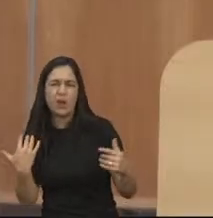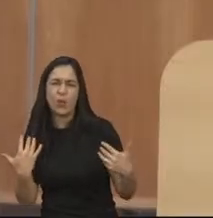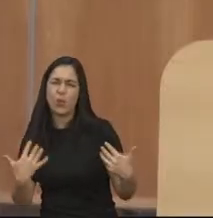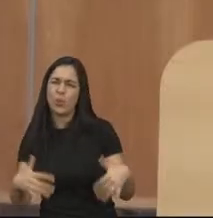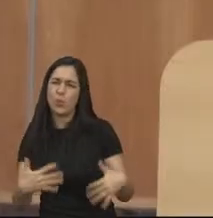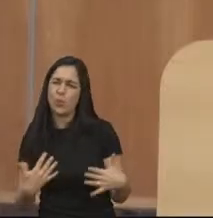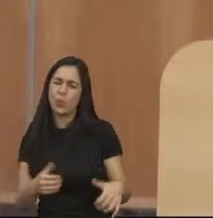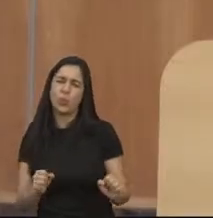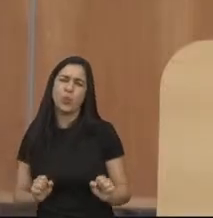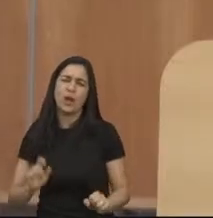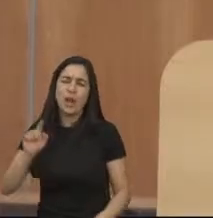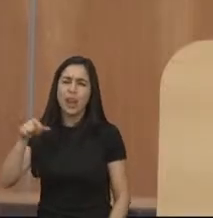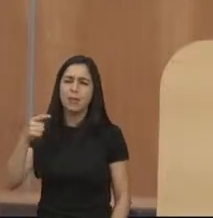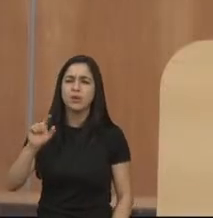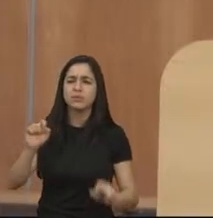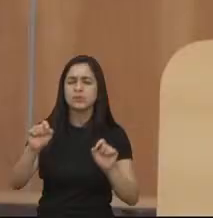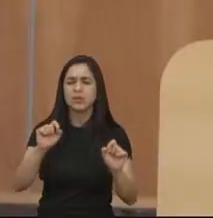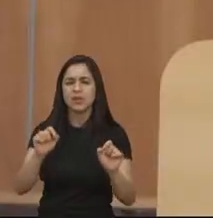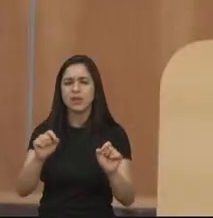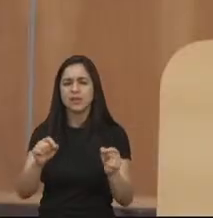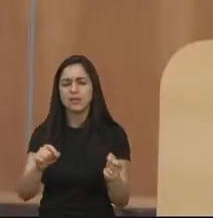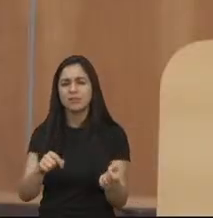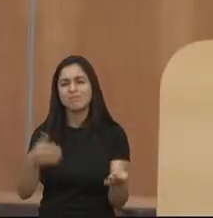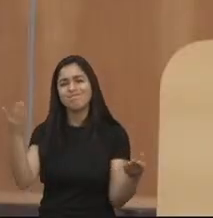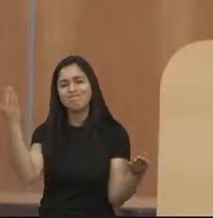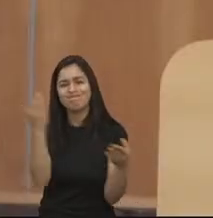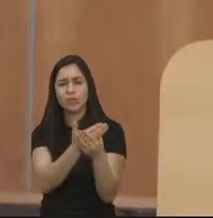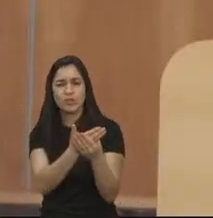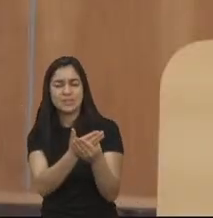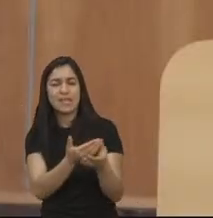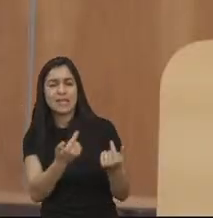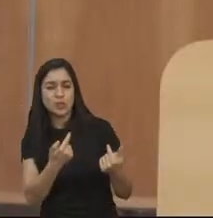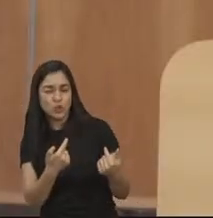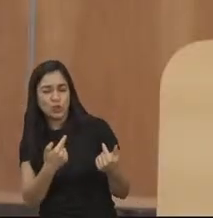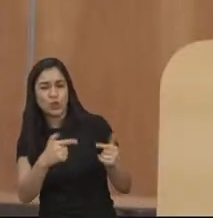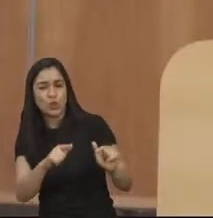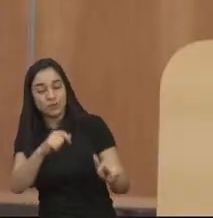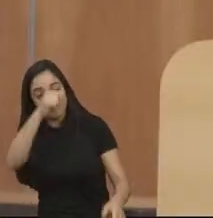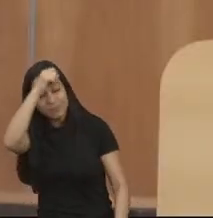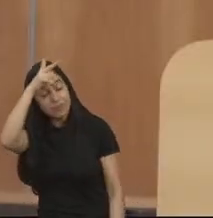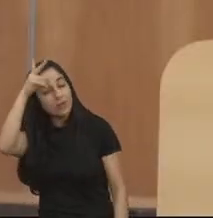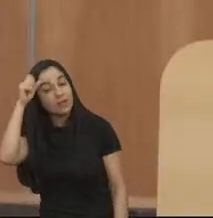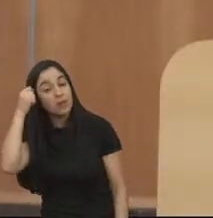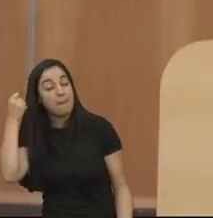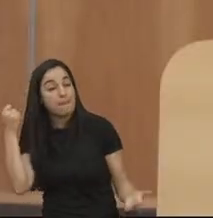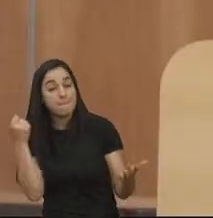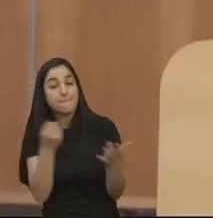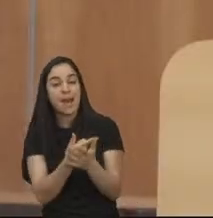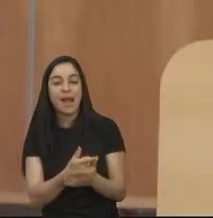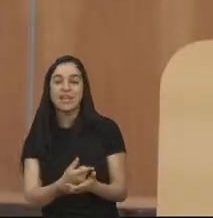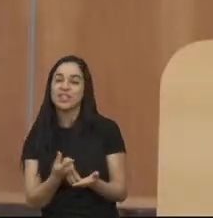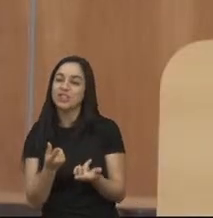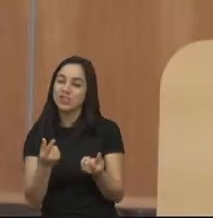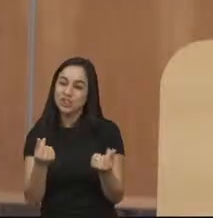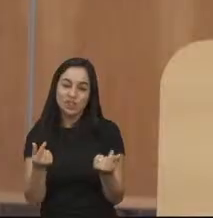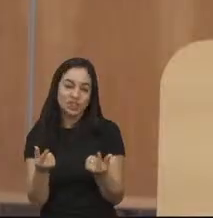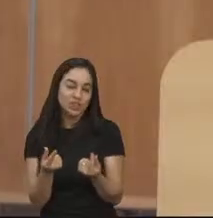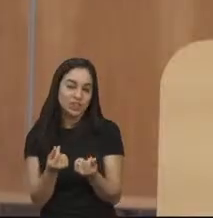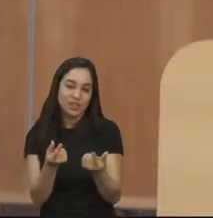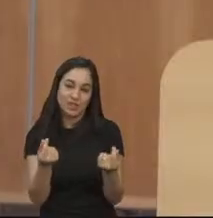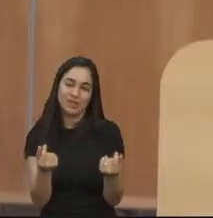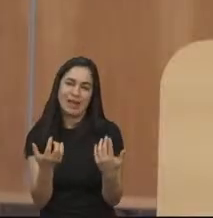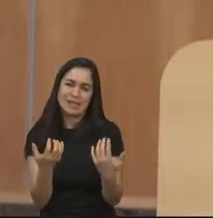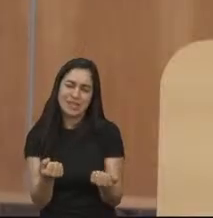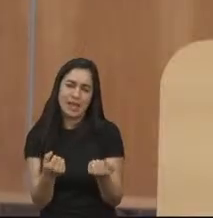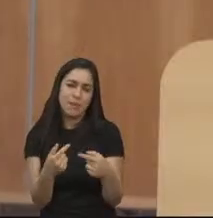e depois entrar contra a prefeitura para pagar esse dinheiro, vai receber. Mas não